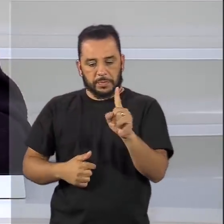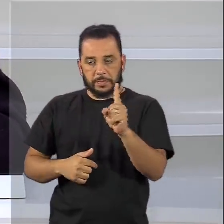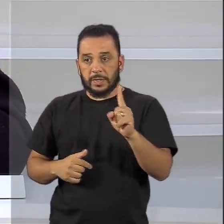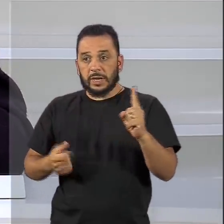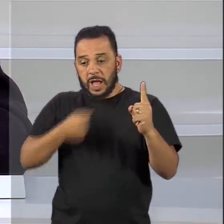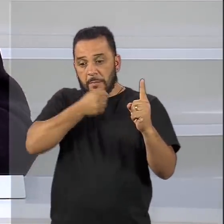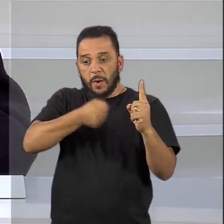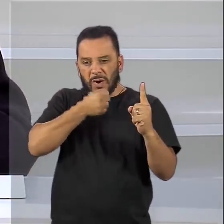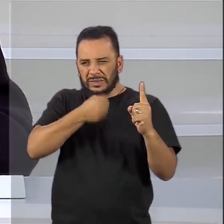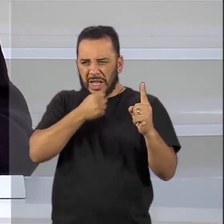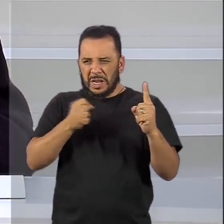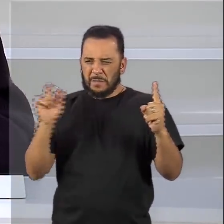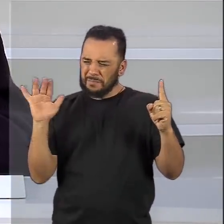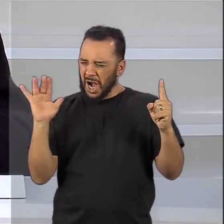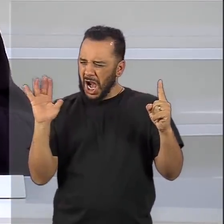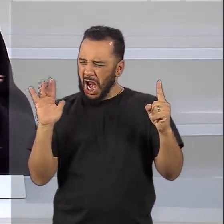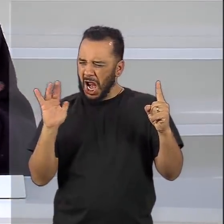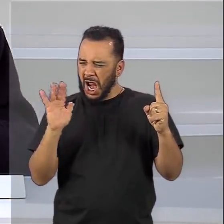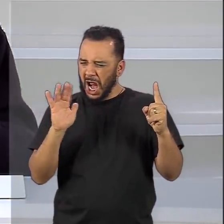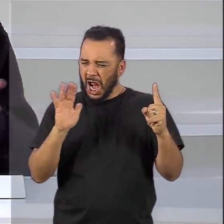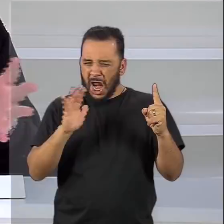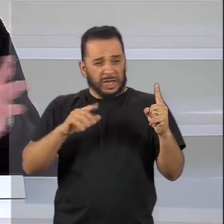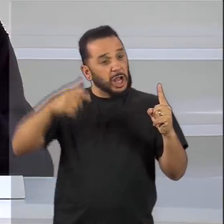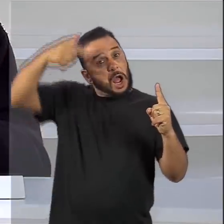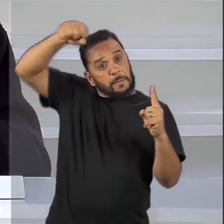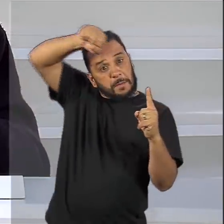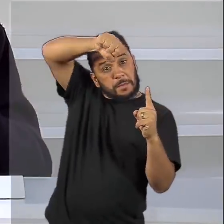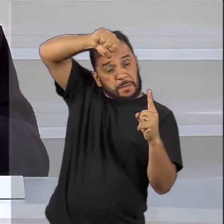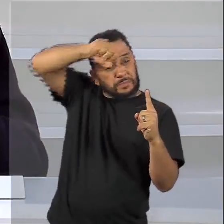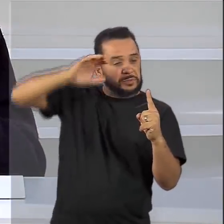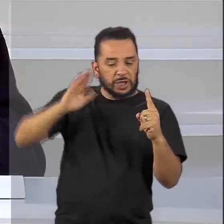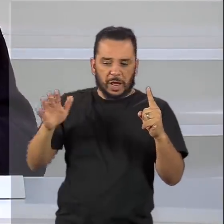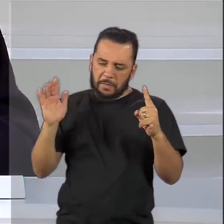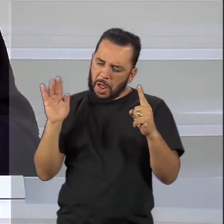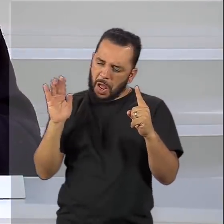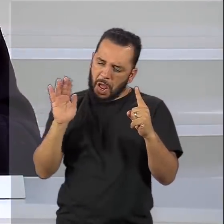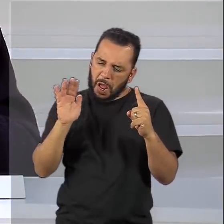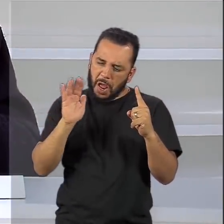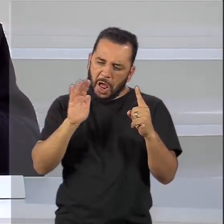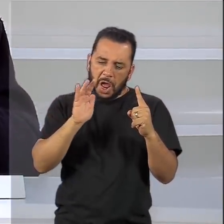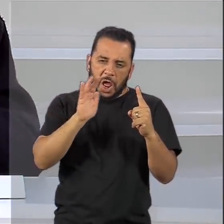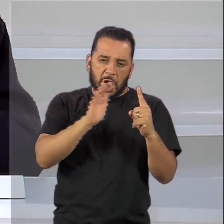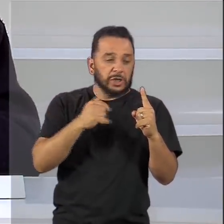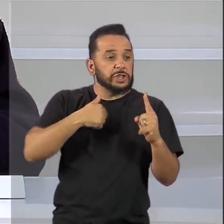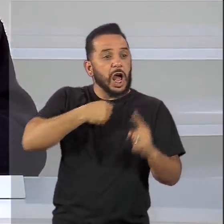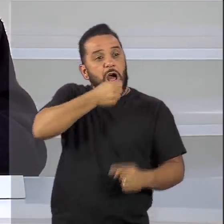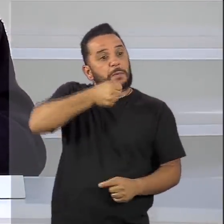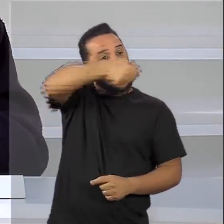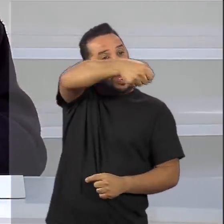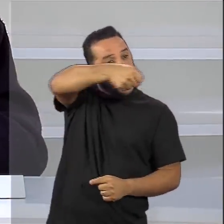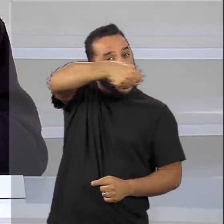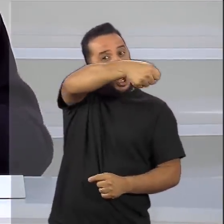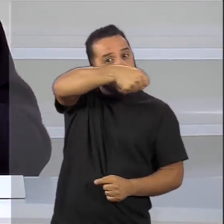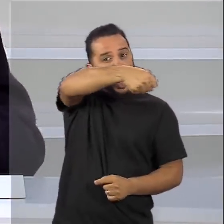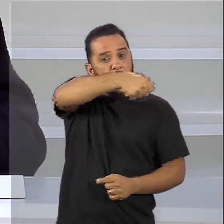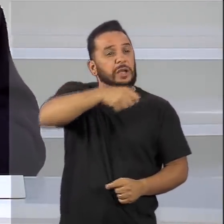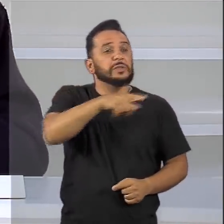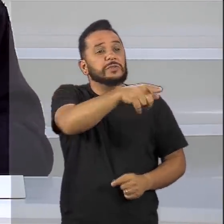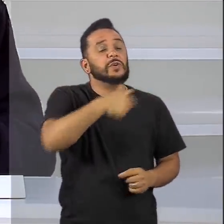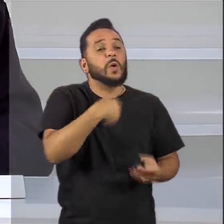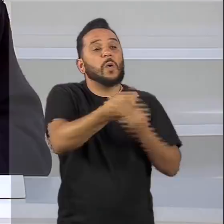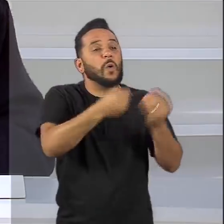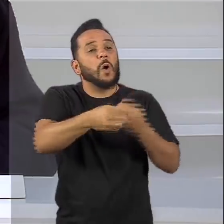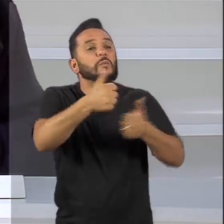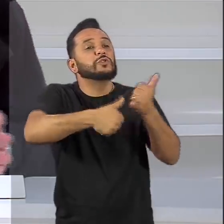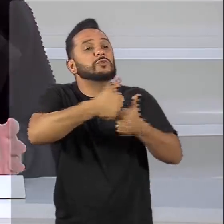com os microfones no céu da boca do entrevistado, etc. E tal, como a gente também faz com os políticos, né, Eliane? Aí perguntava, e Ananias, como é que vai